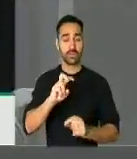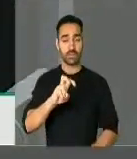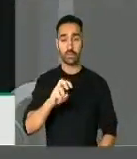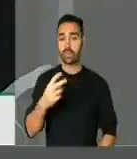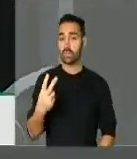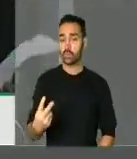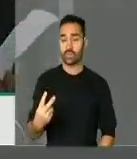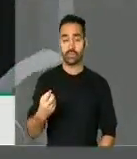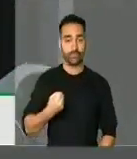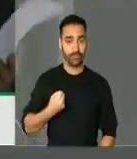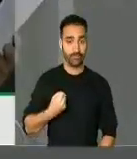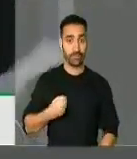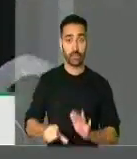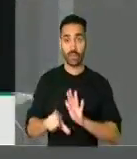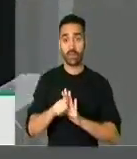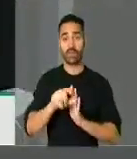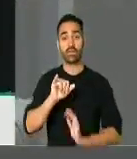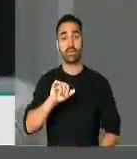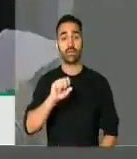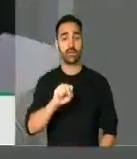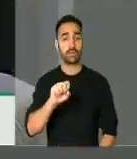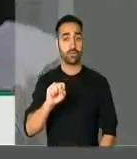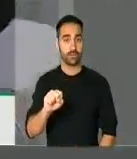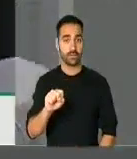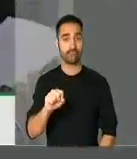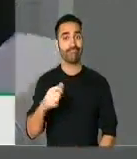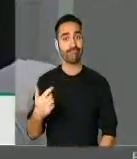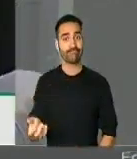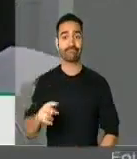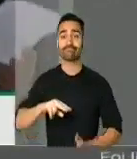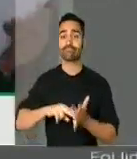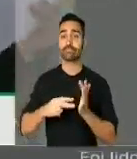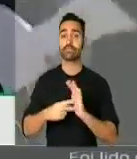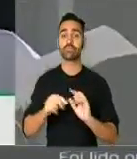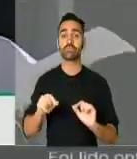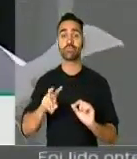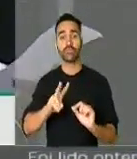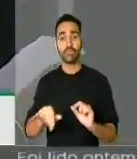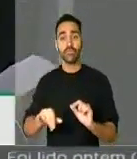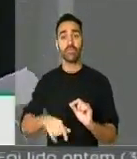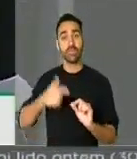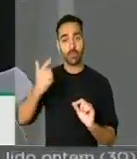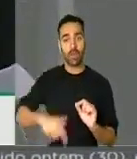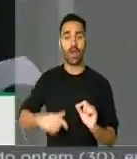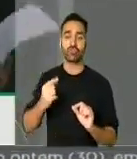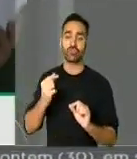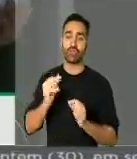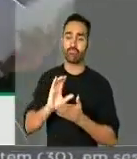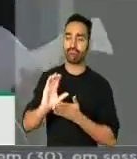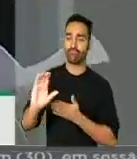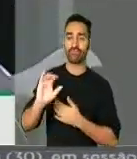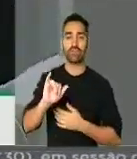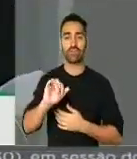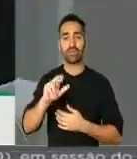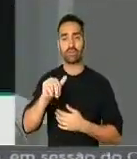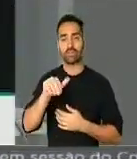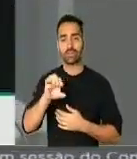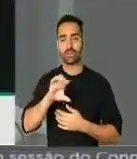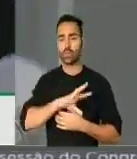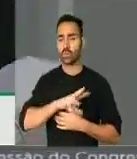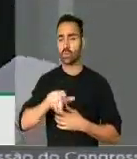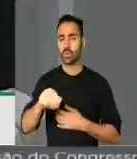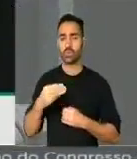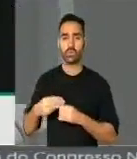52 da lei do ISS e significa dizer que vai mais recurso para irc vai mais recursos para todos os